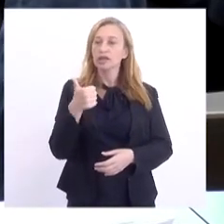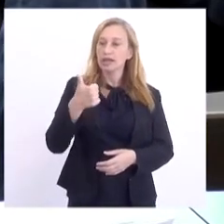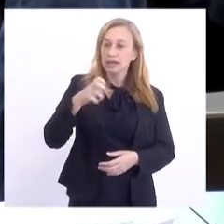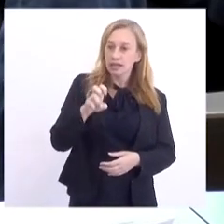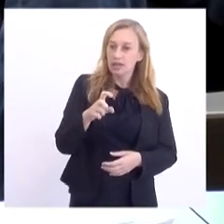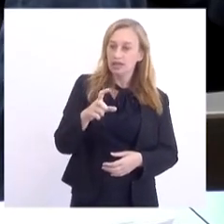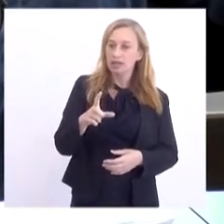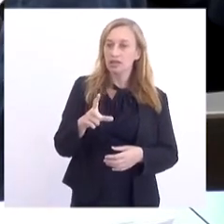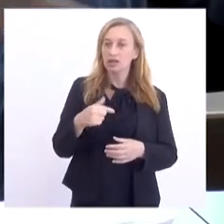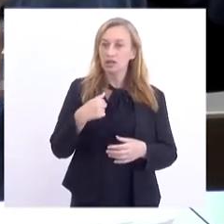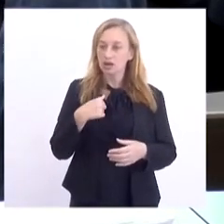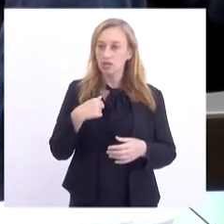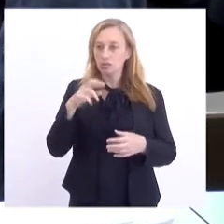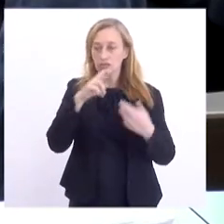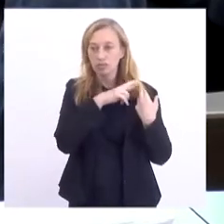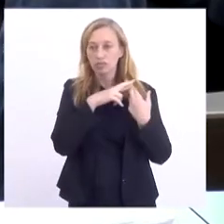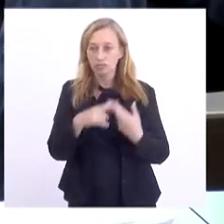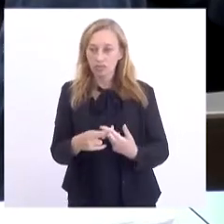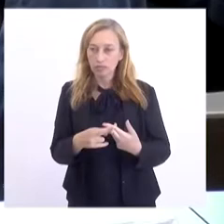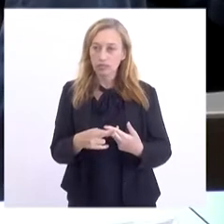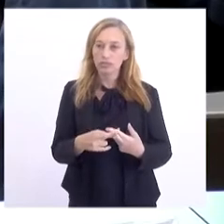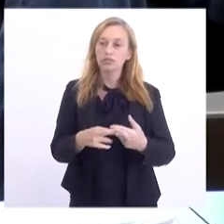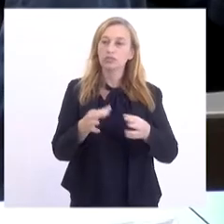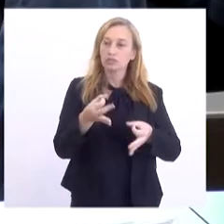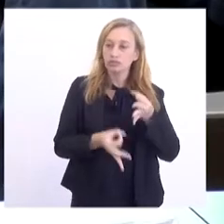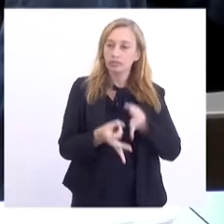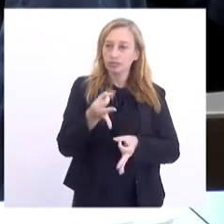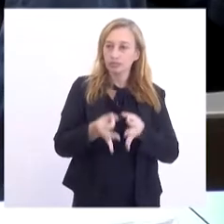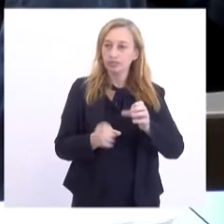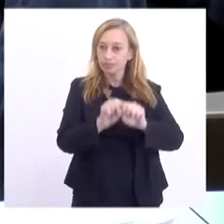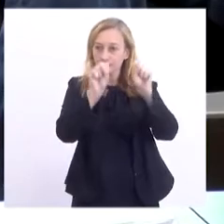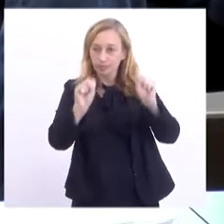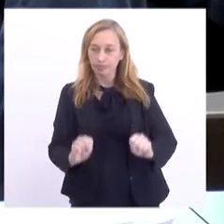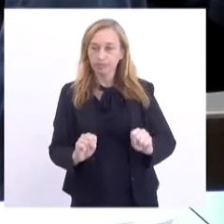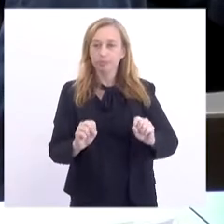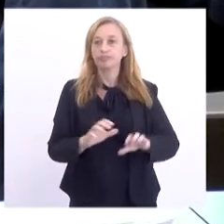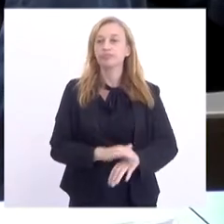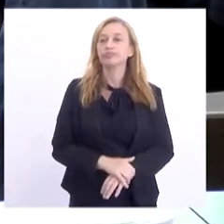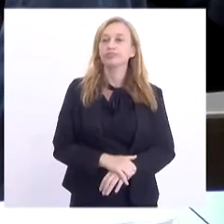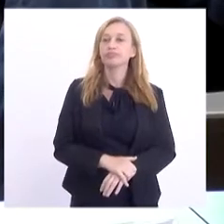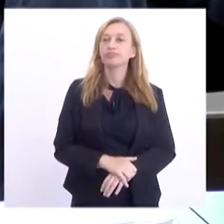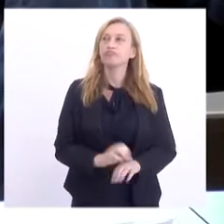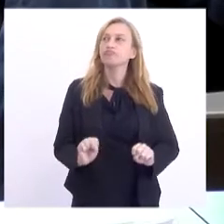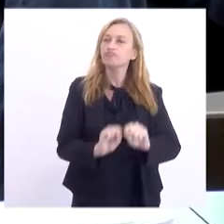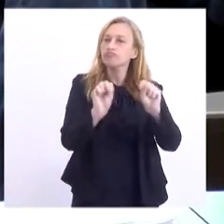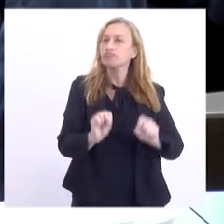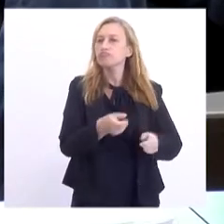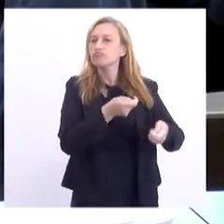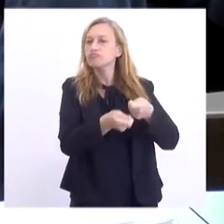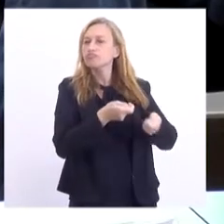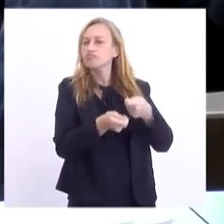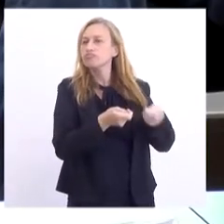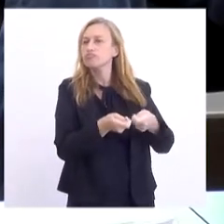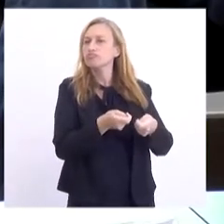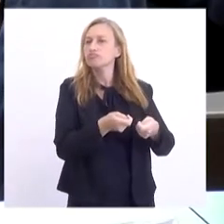que a responsável pela coordenação do sistema jurídico a gente estabelecer um sistema de controle de um cronograma não